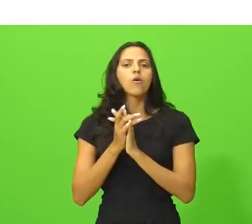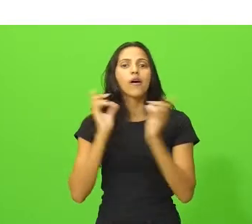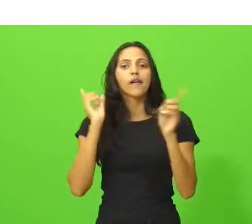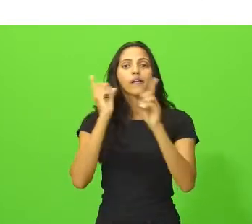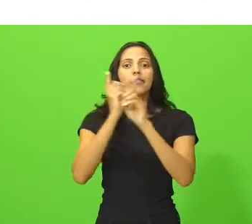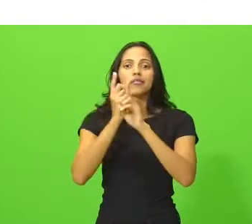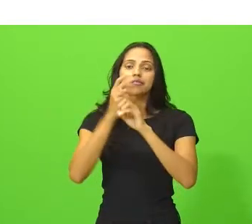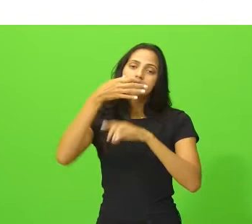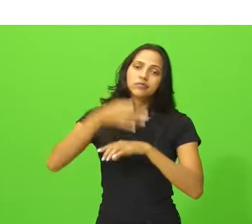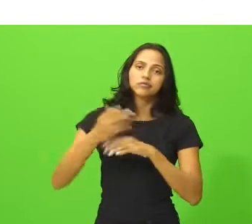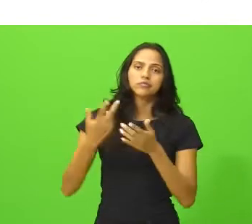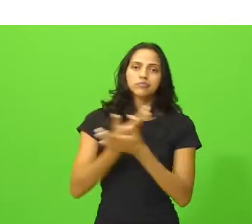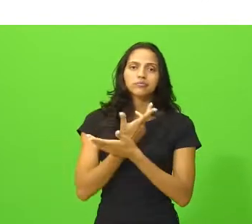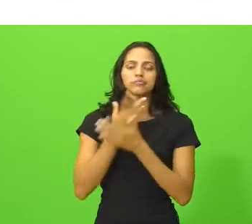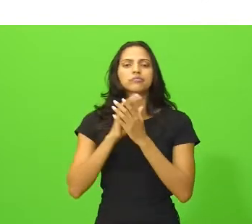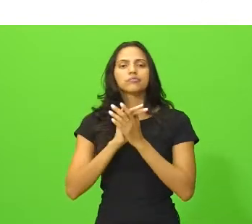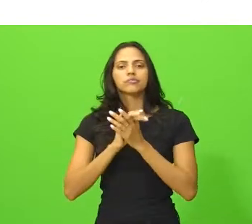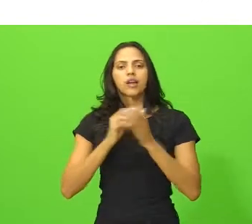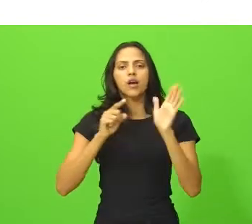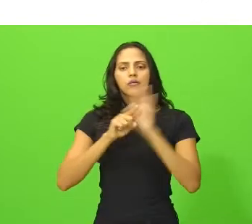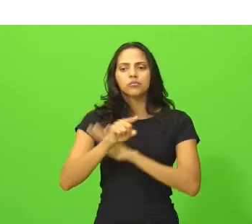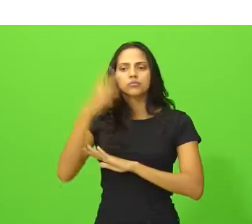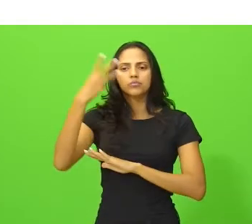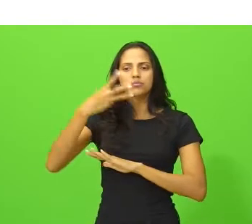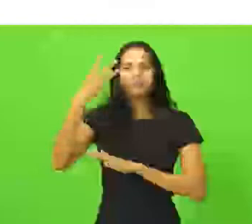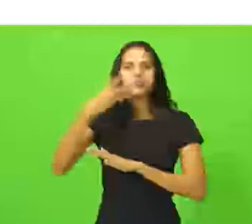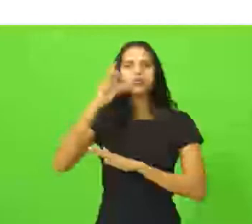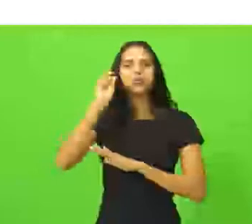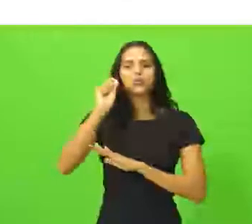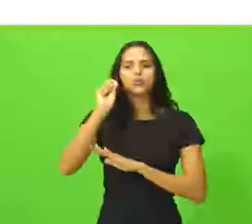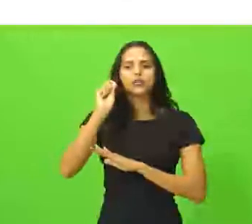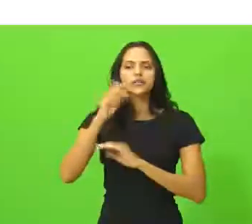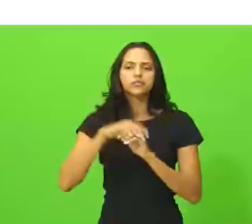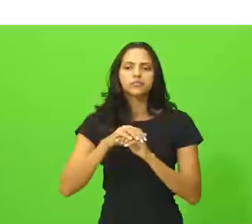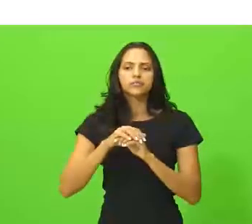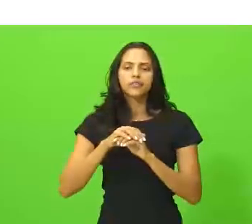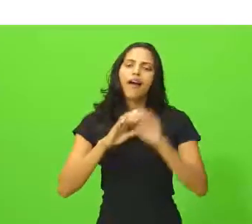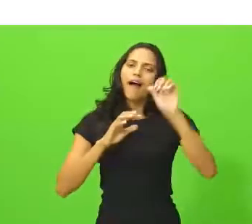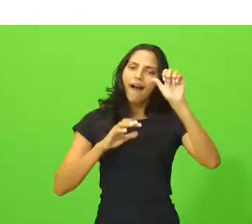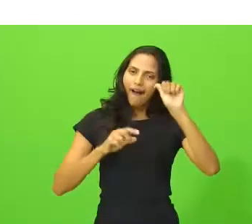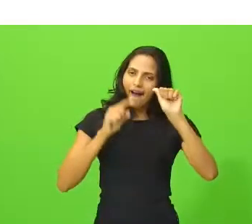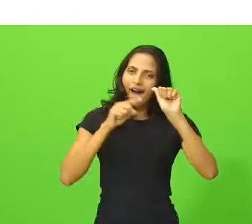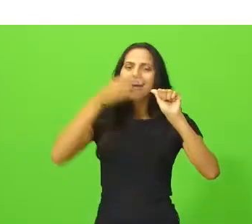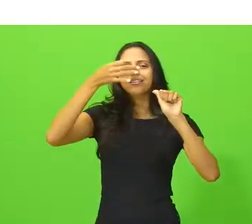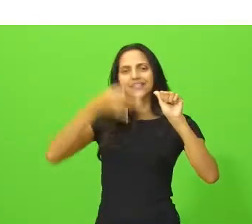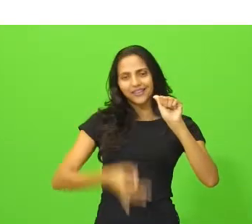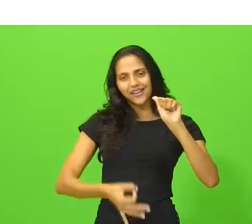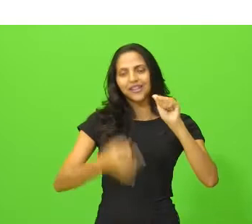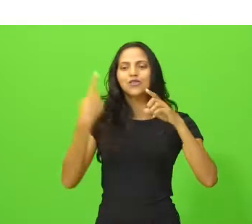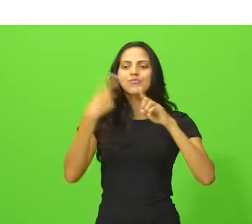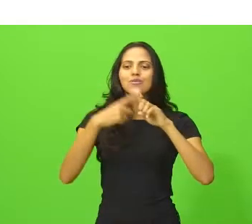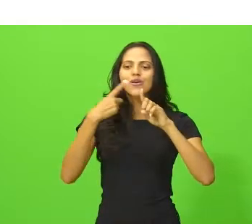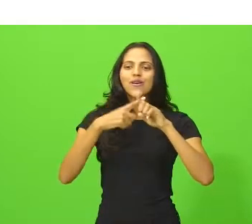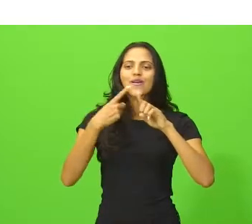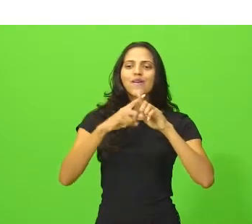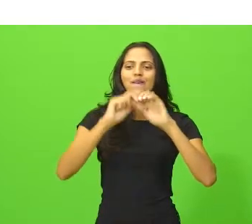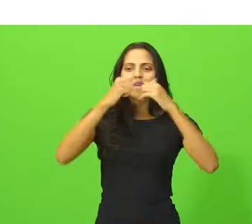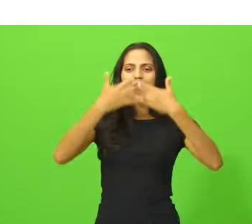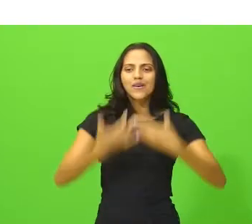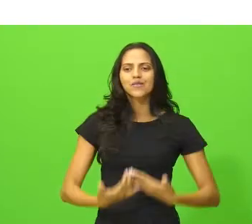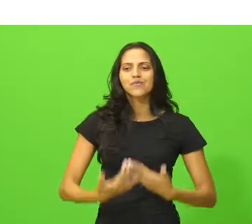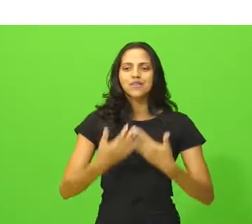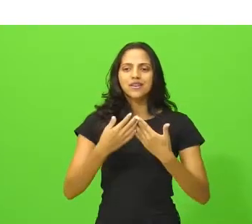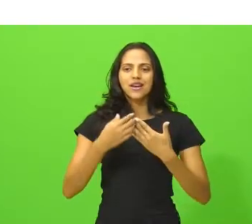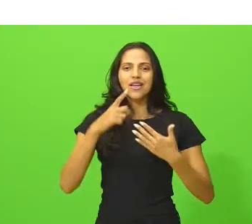então as alternativas da questão 3. A correta, letra A, quando fala